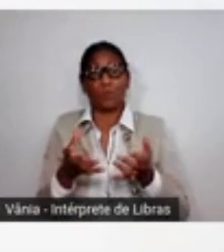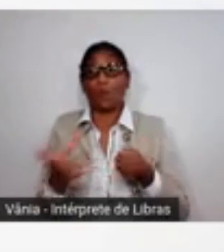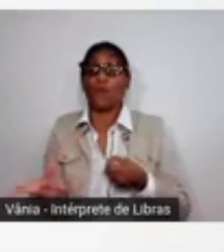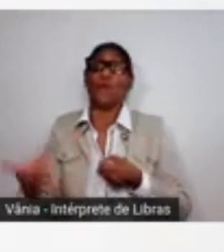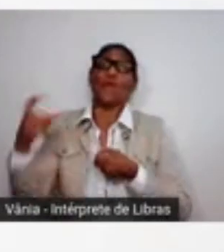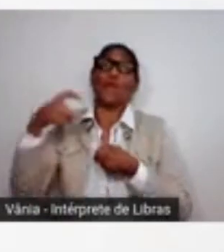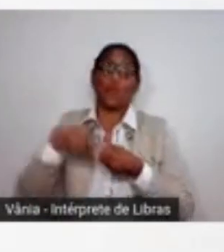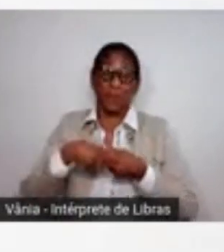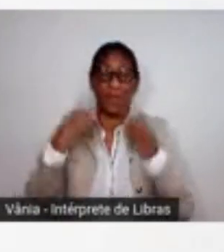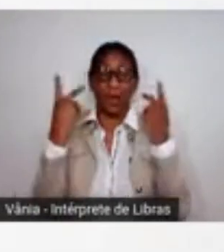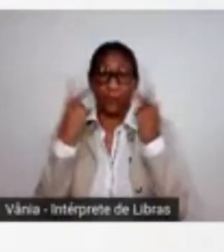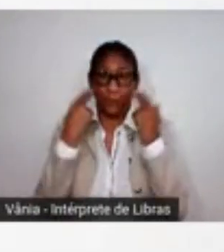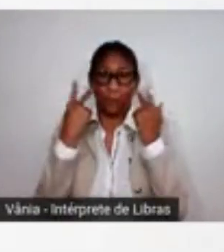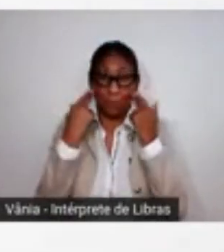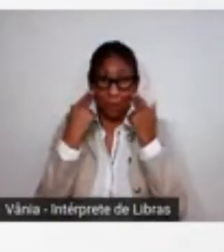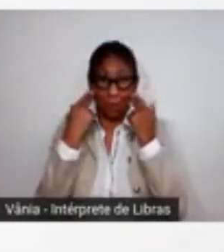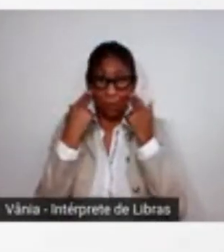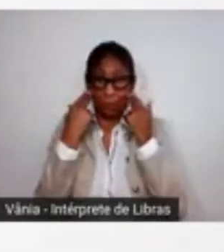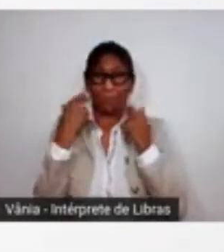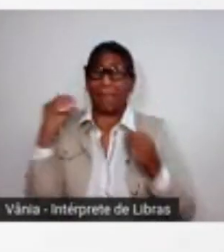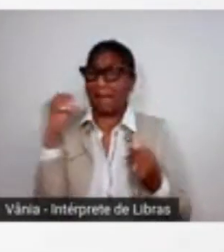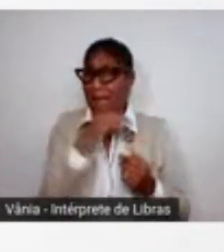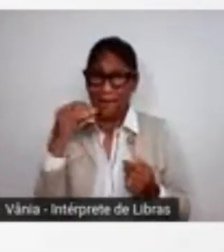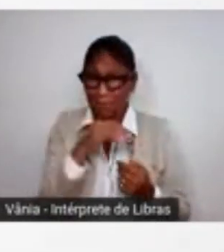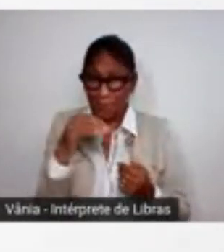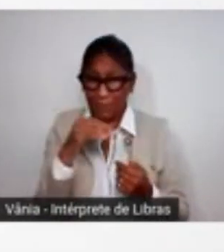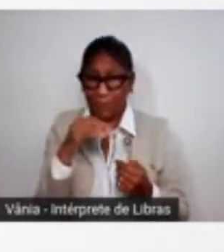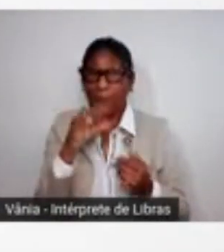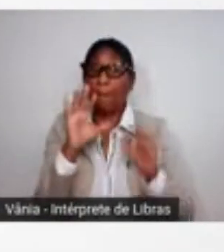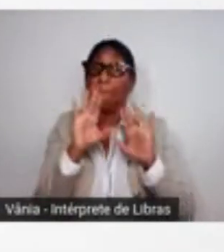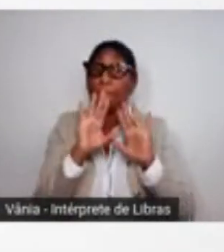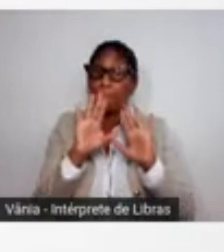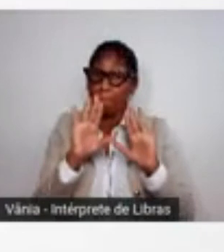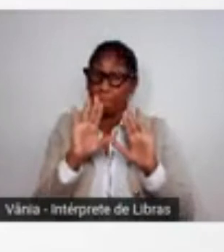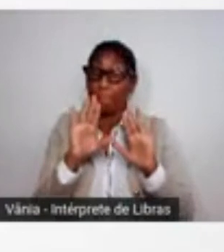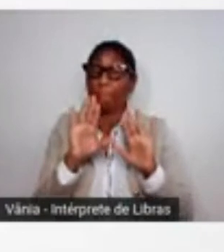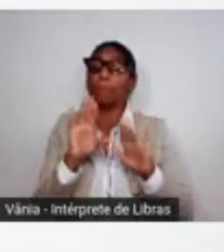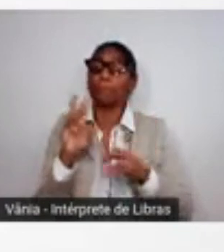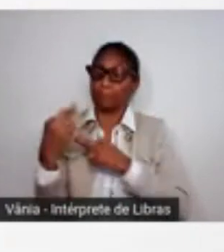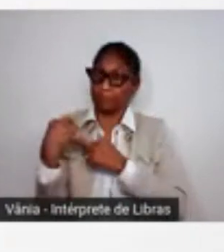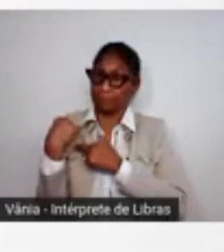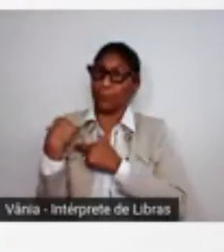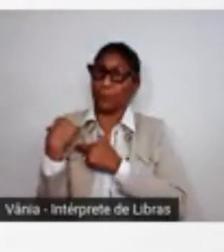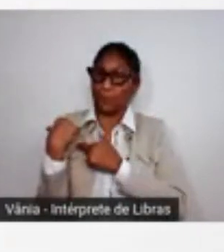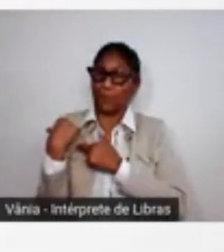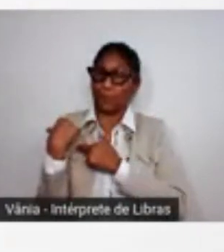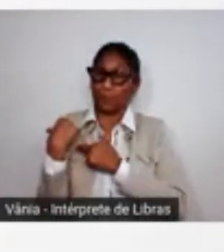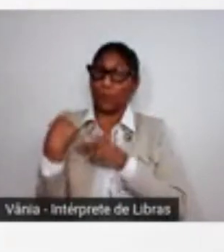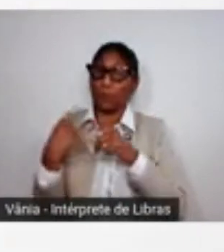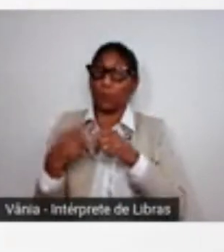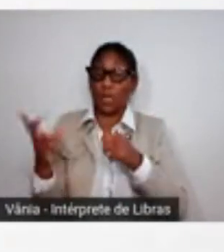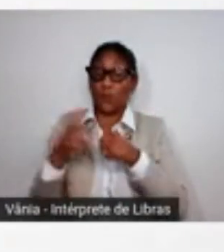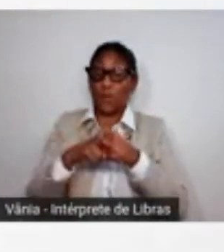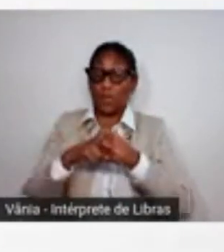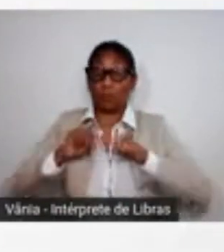voltar ao normal na velocidade mais rápida possível, mas sempre com a responsabilidade de fazer com que este vírus circule menos